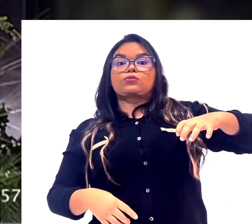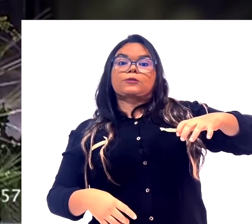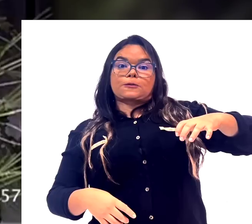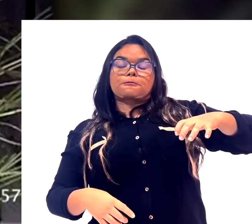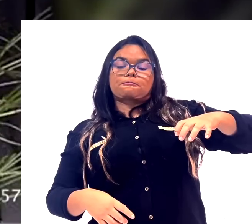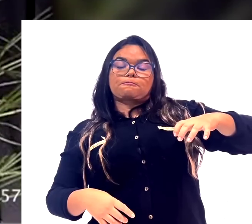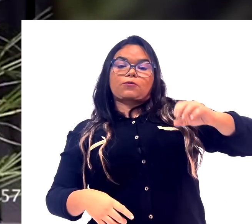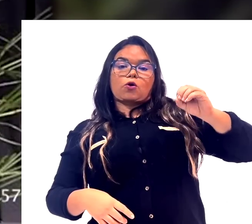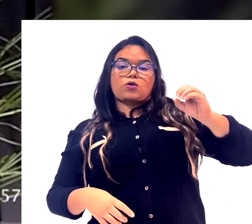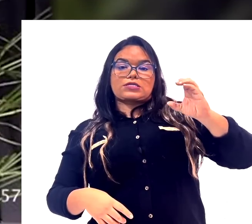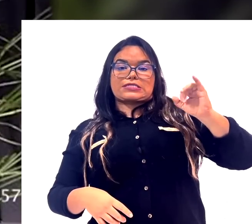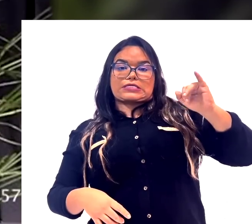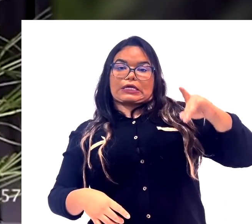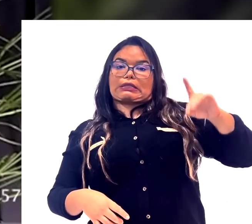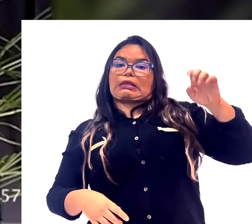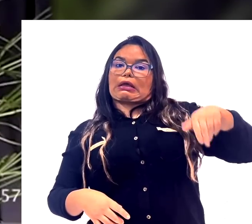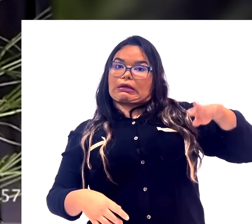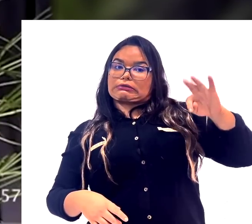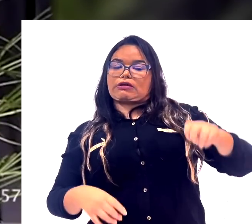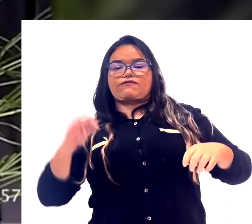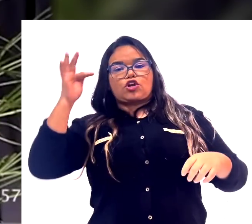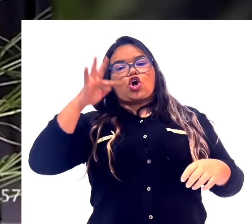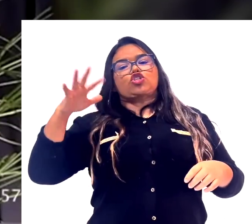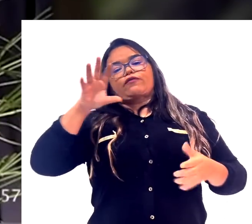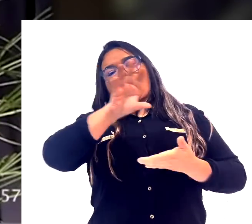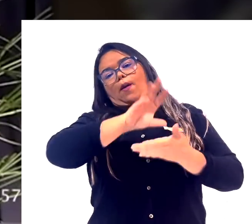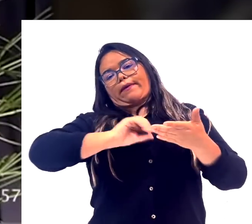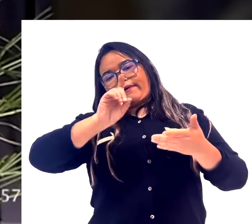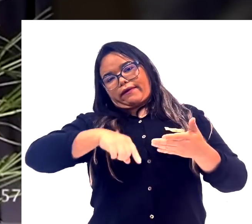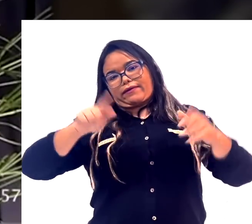A filosofia grega era a filosofia do tempo.